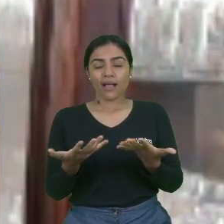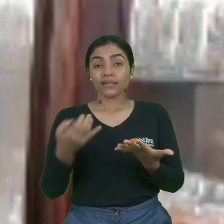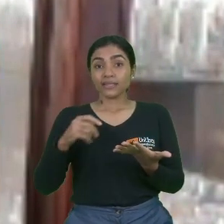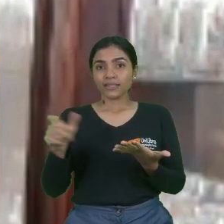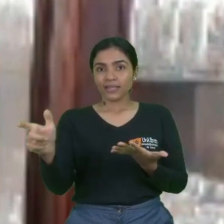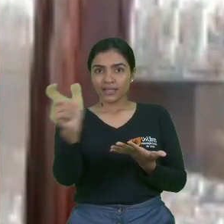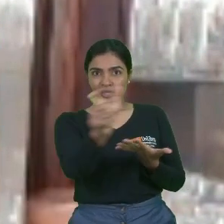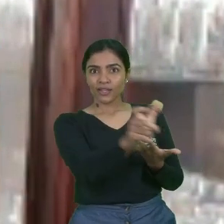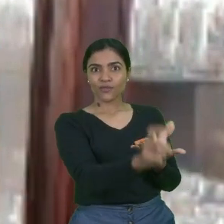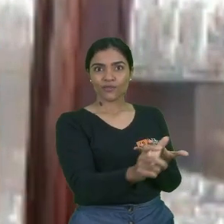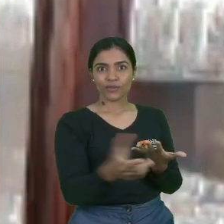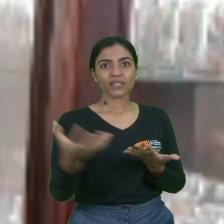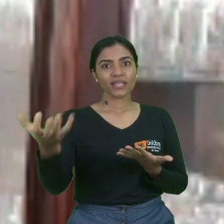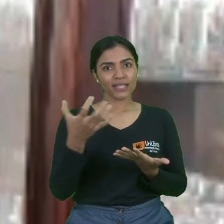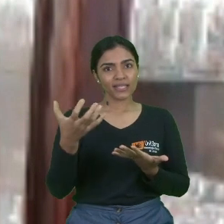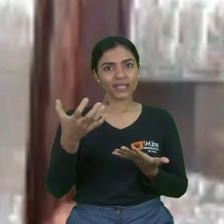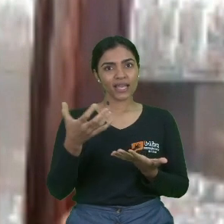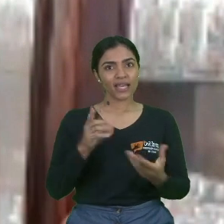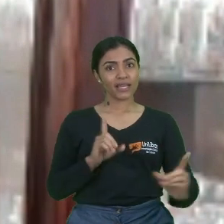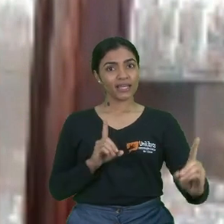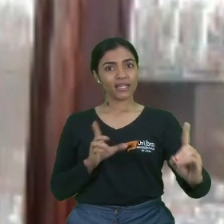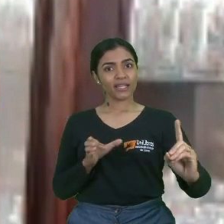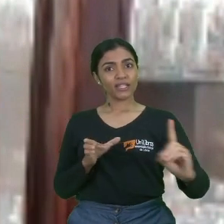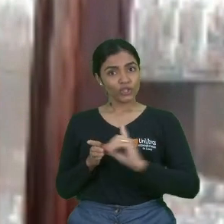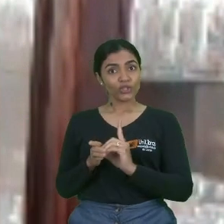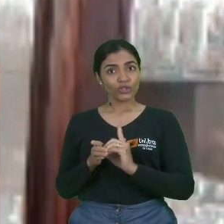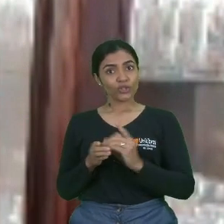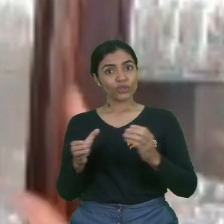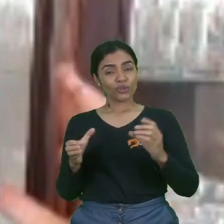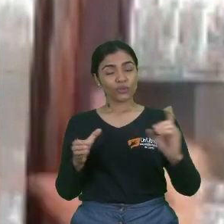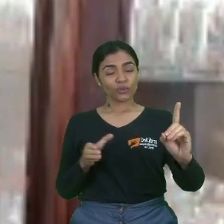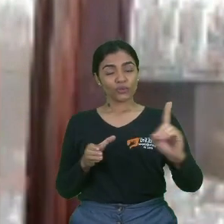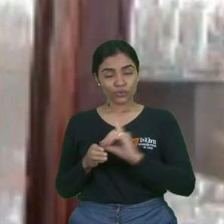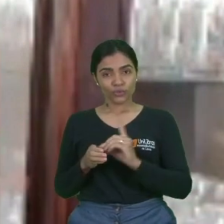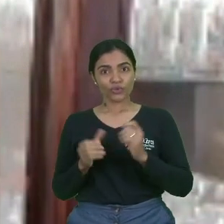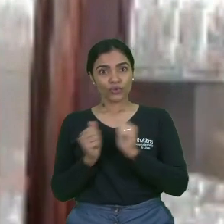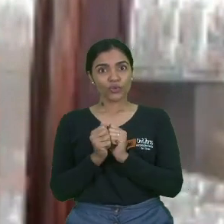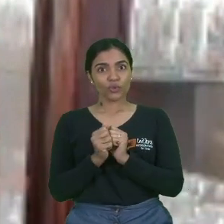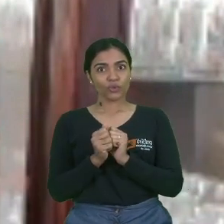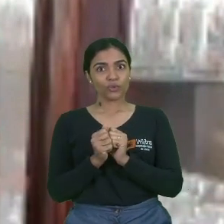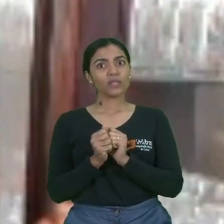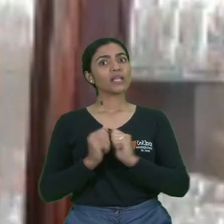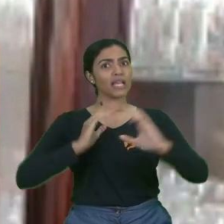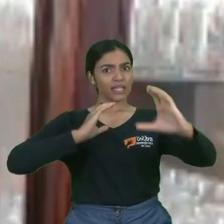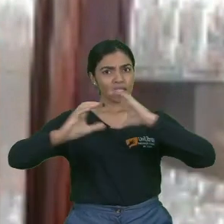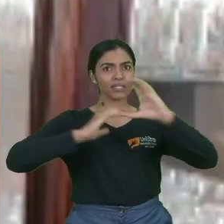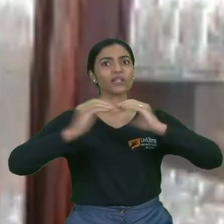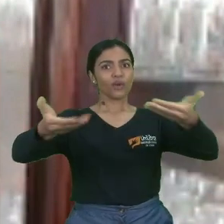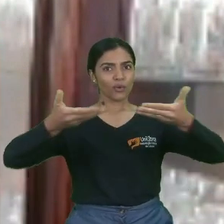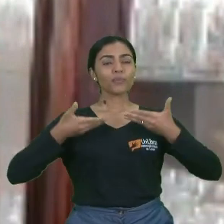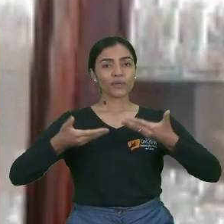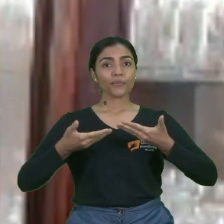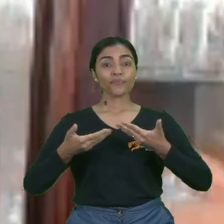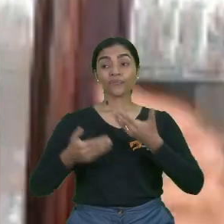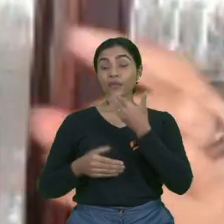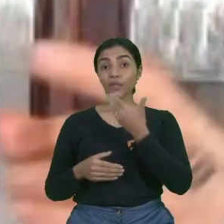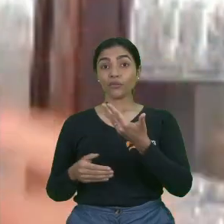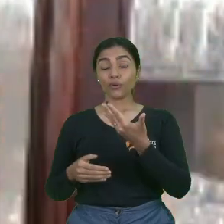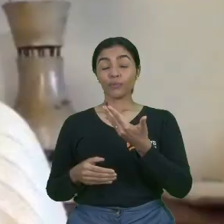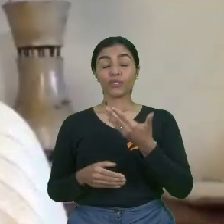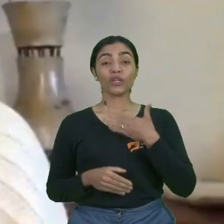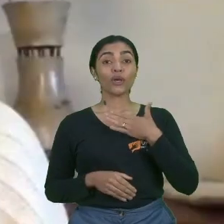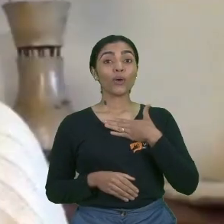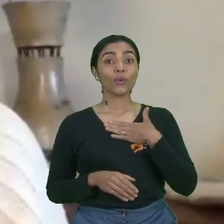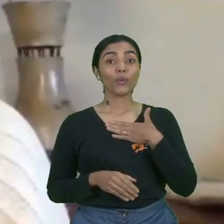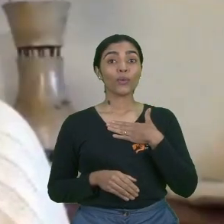nessa casa por favor se comunica comigo eu vou pedir a Larissa aí o raio x não